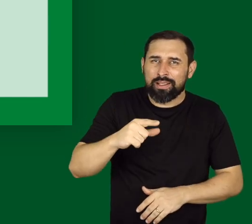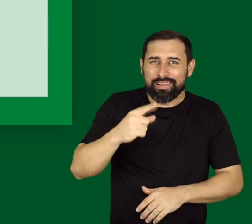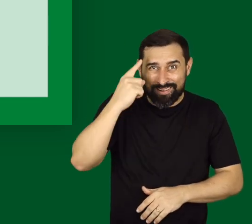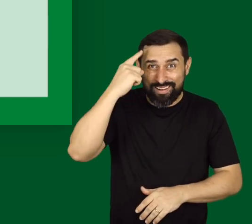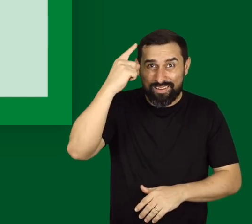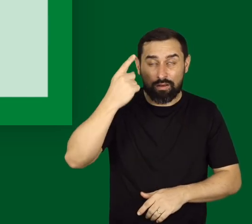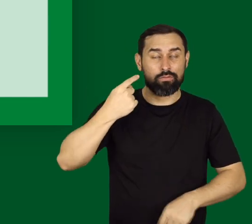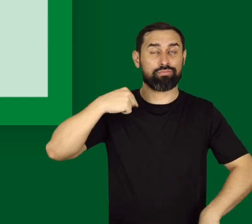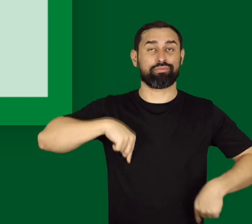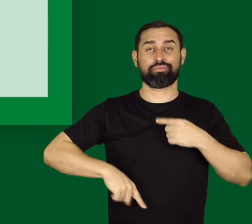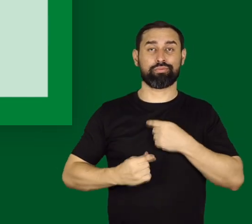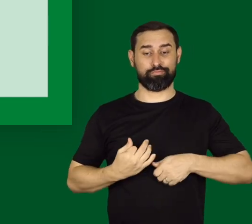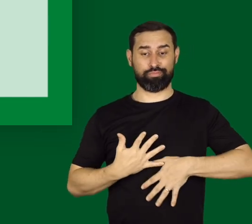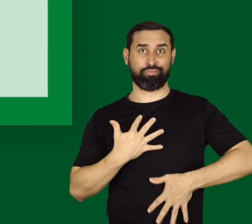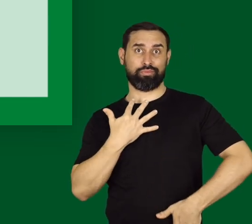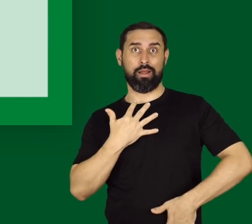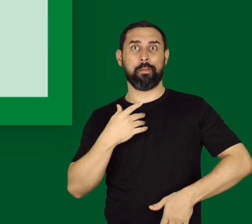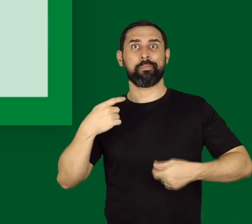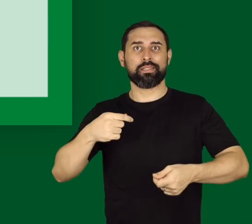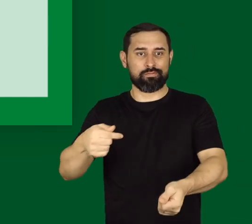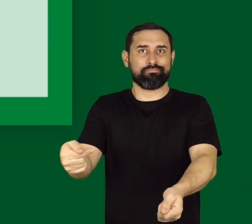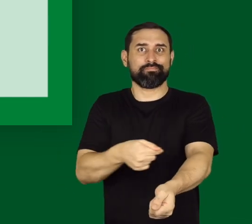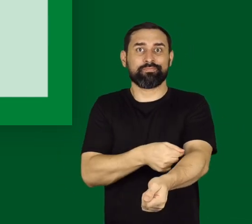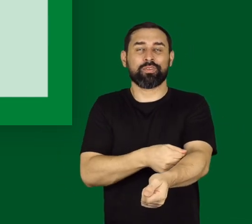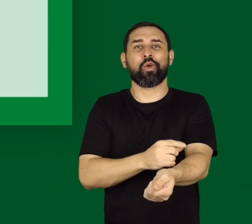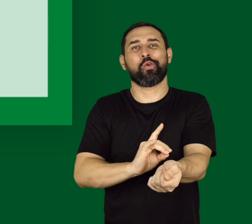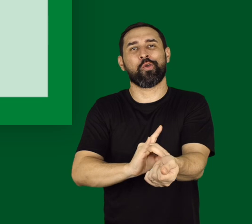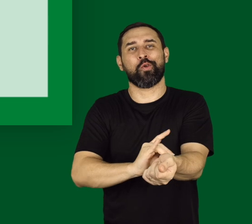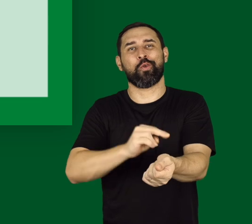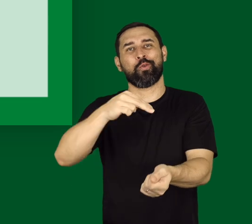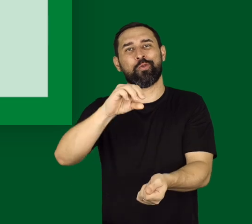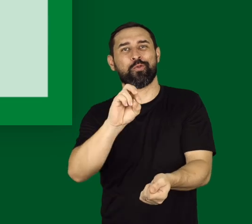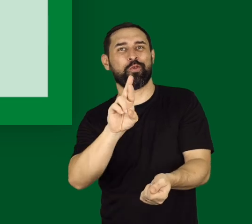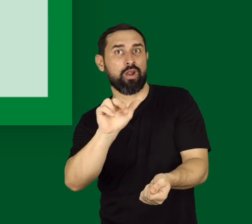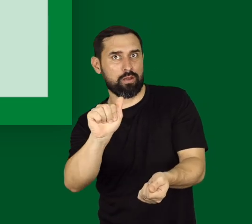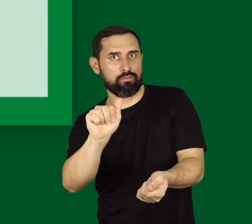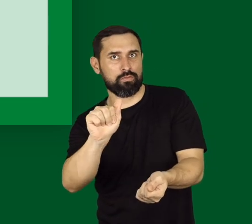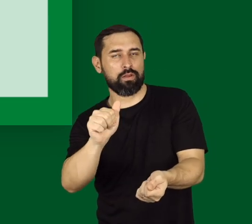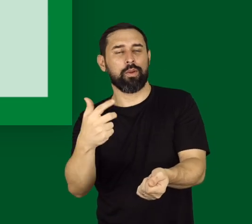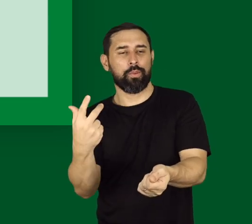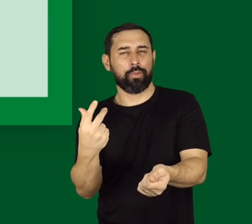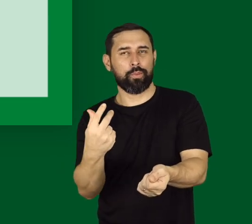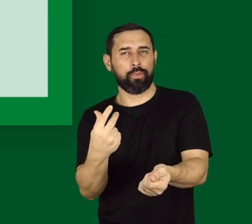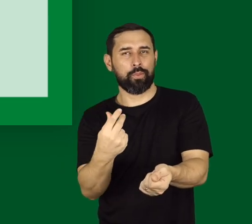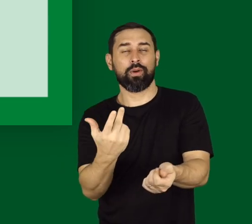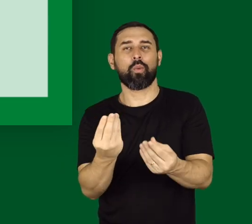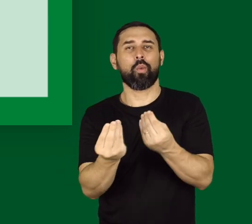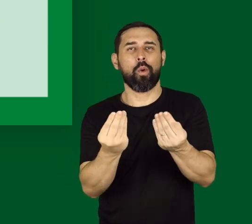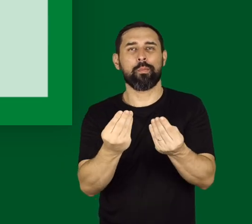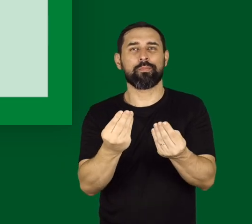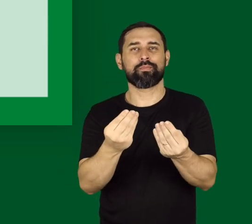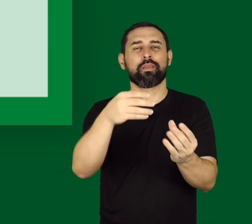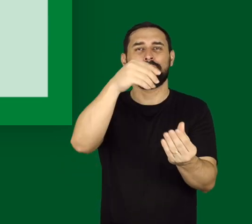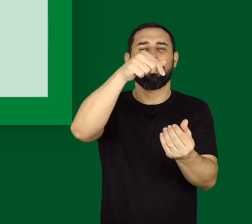a fluidos. Então, se você tiver aquele choque quente que a gente já comentou, como é vasodilatado, a gente vai entrar com uma